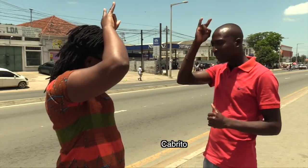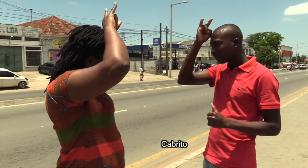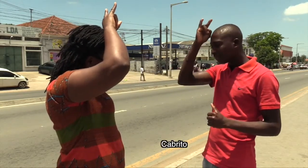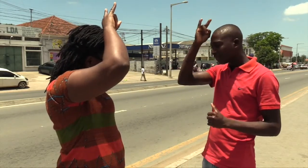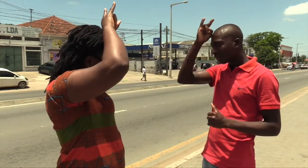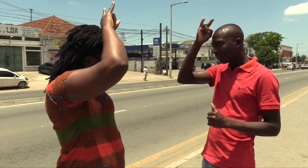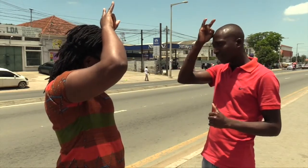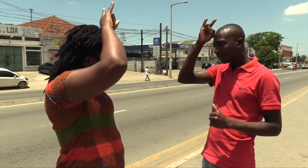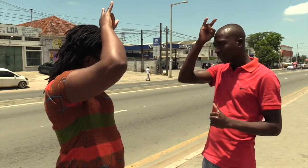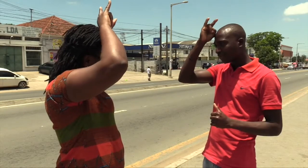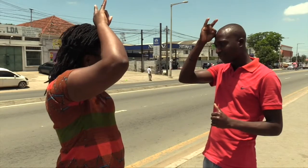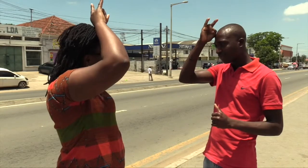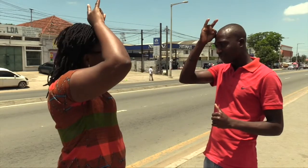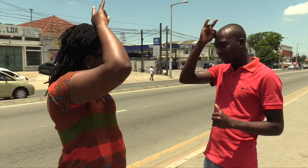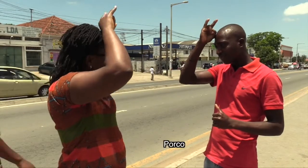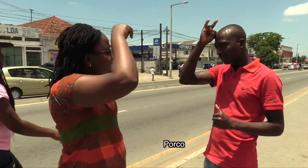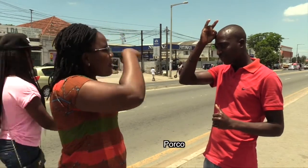Cabrito.